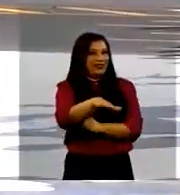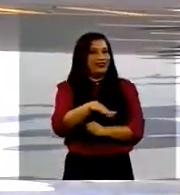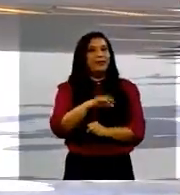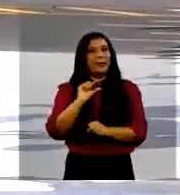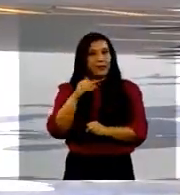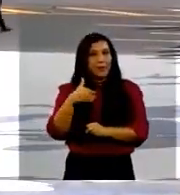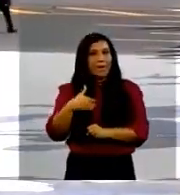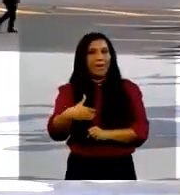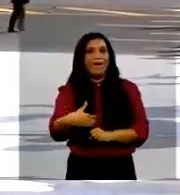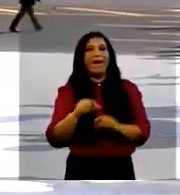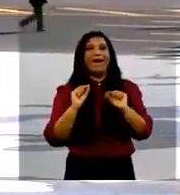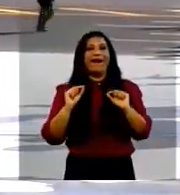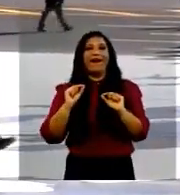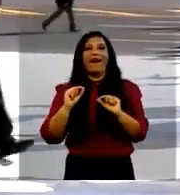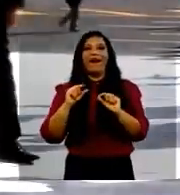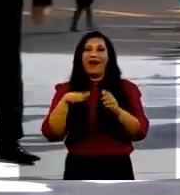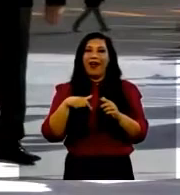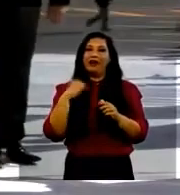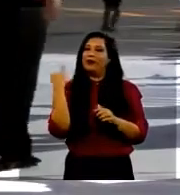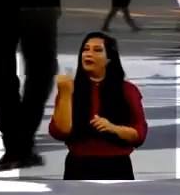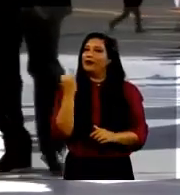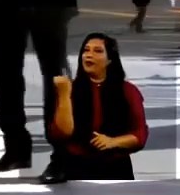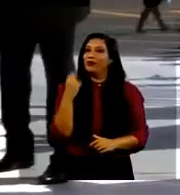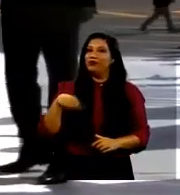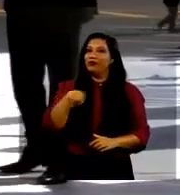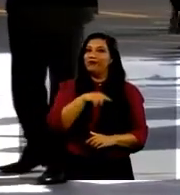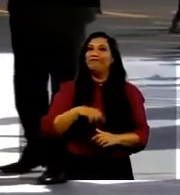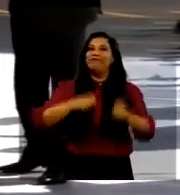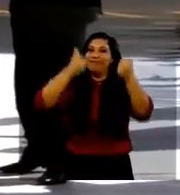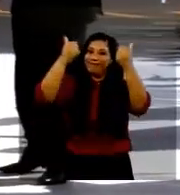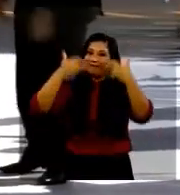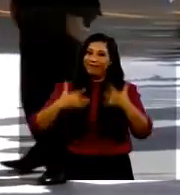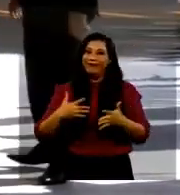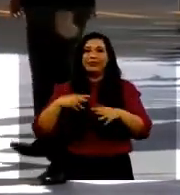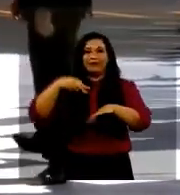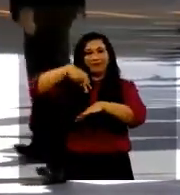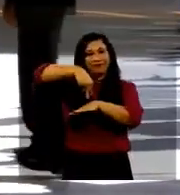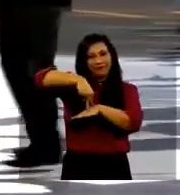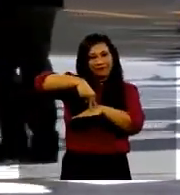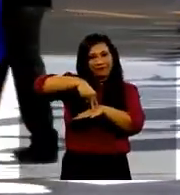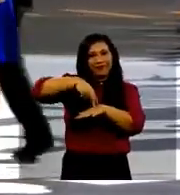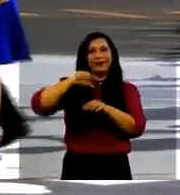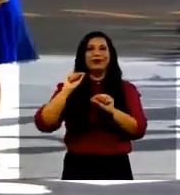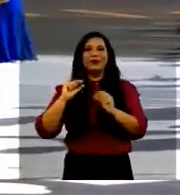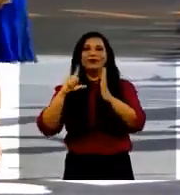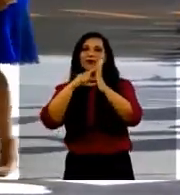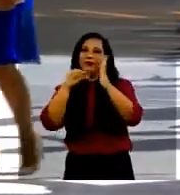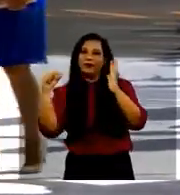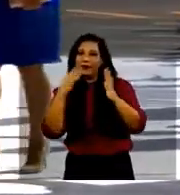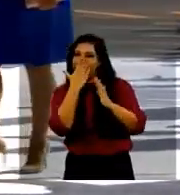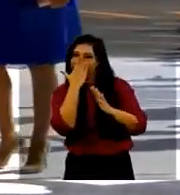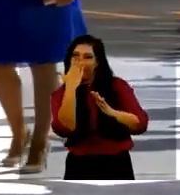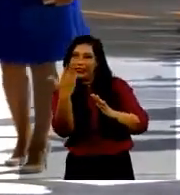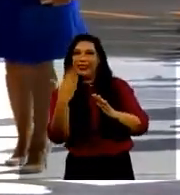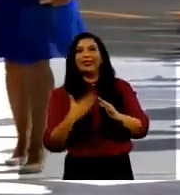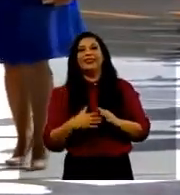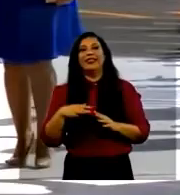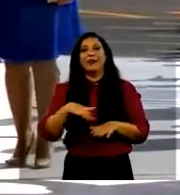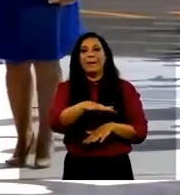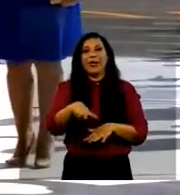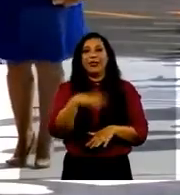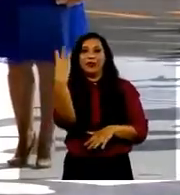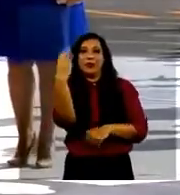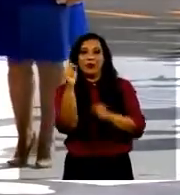pouquinho, né, ele vai se dirigir à população lá no parlatório do Palácio do Planalto, que fica exatamente em frente à Praça dos Três